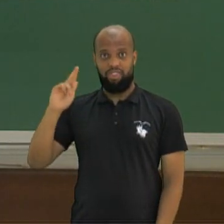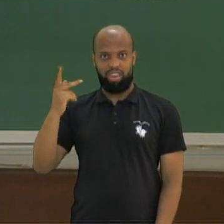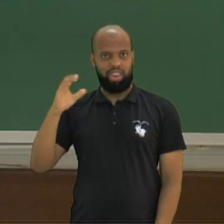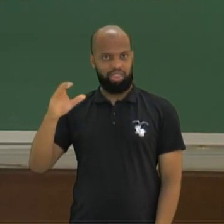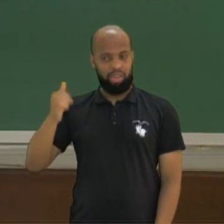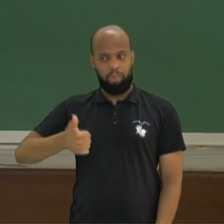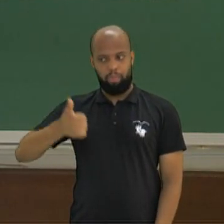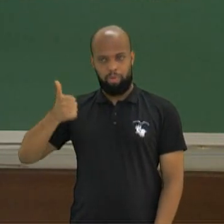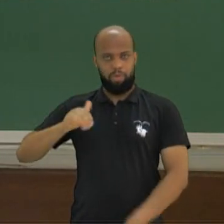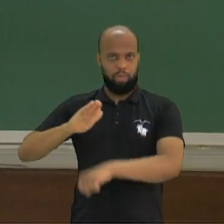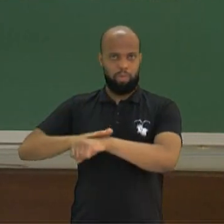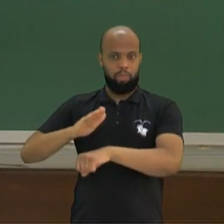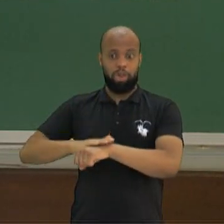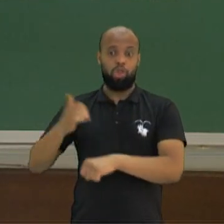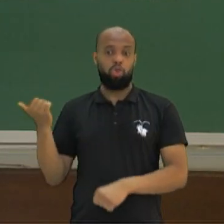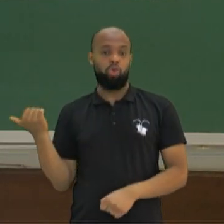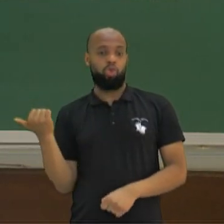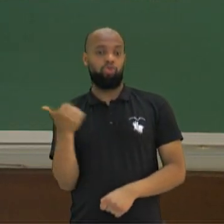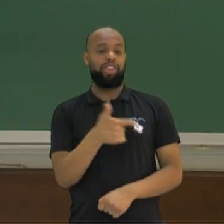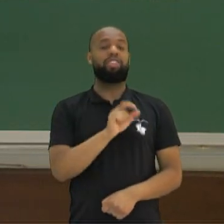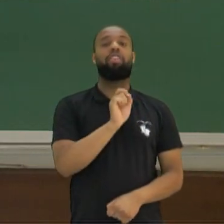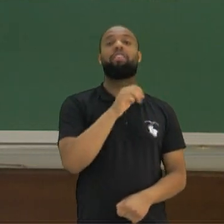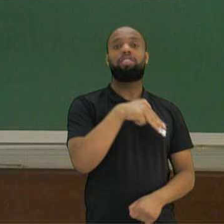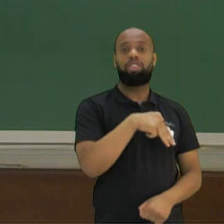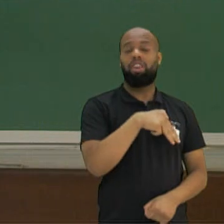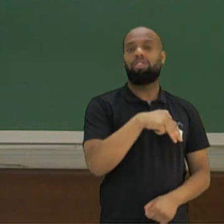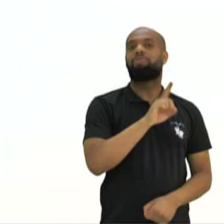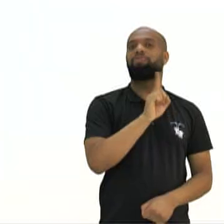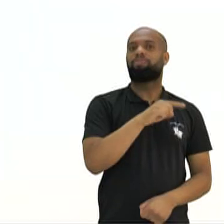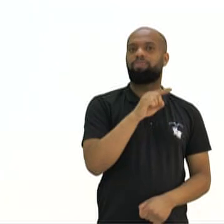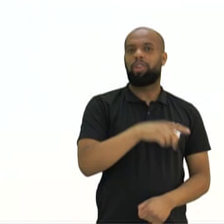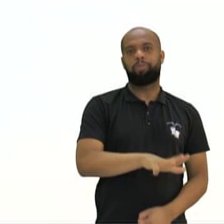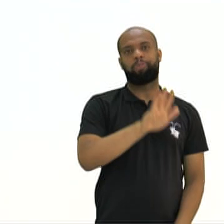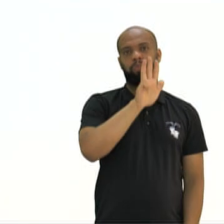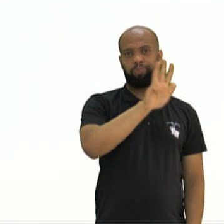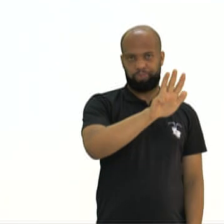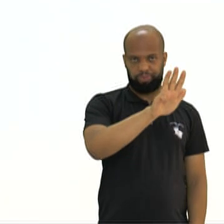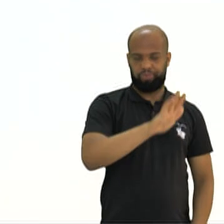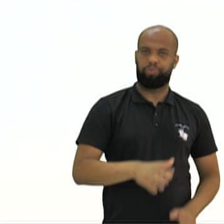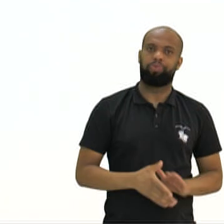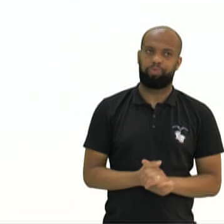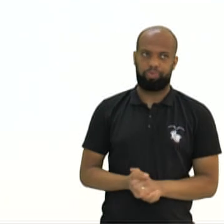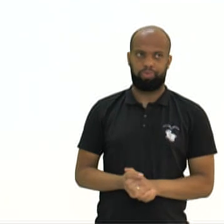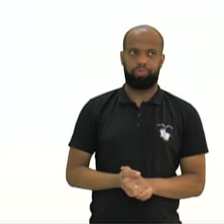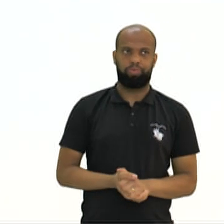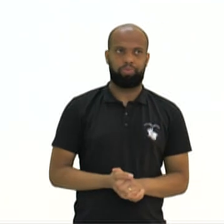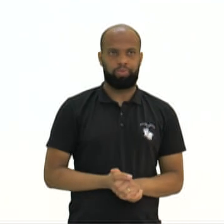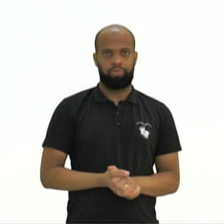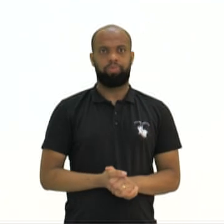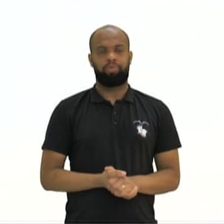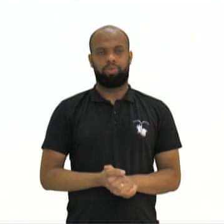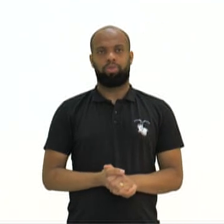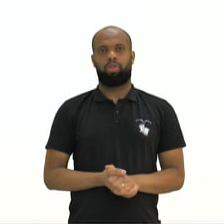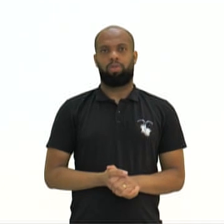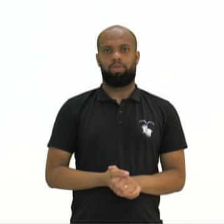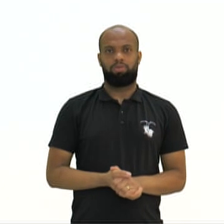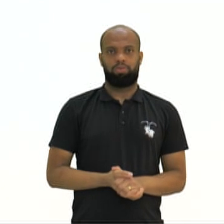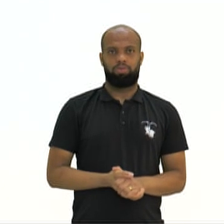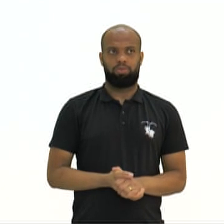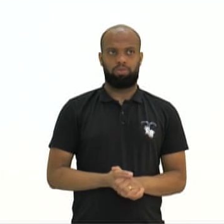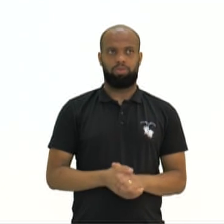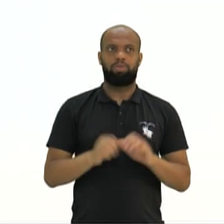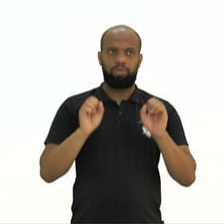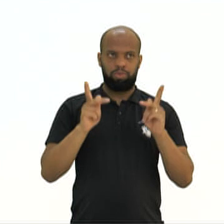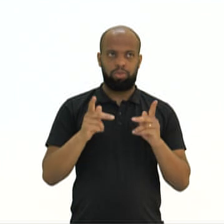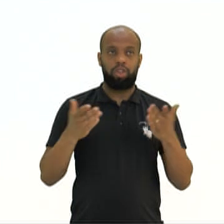primeiro turno, se deu contra o principal candidato da oposição, que Luiz Inácio Lula da Silva, conhecido aí como Lula.